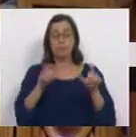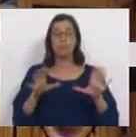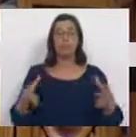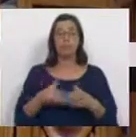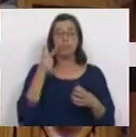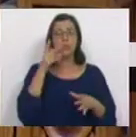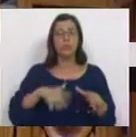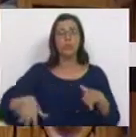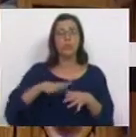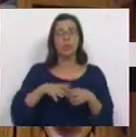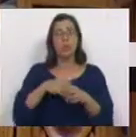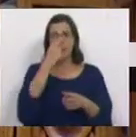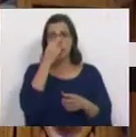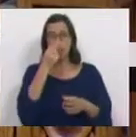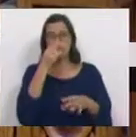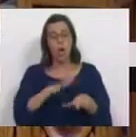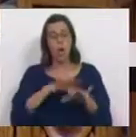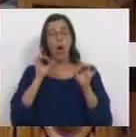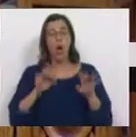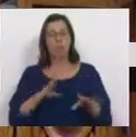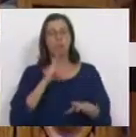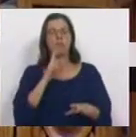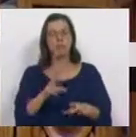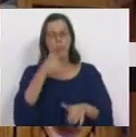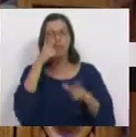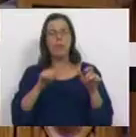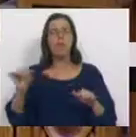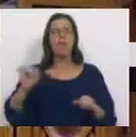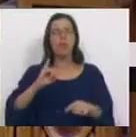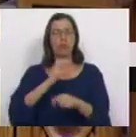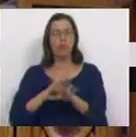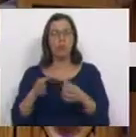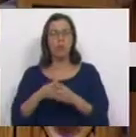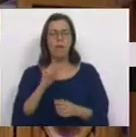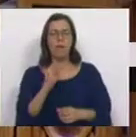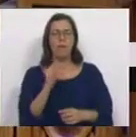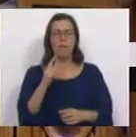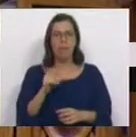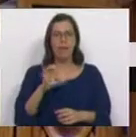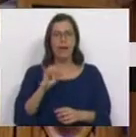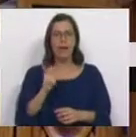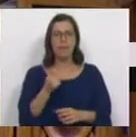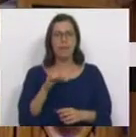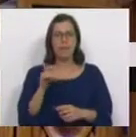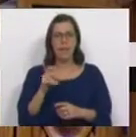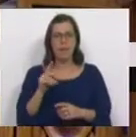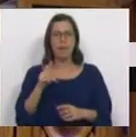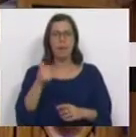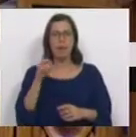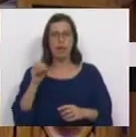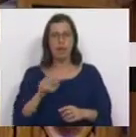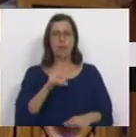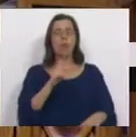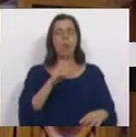populações que vivem no concelho de Guimarães, este hospital ainda dá resposta às populações de outros concelhos como Fafo, Cabeceiras de Bastos, Vizela